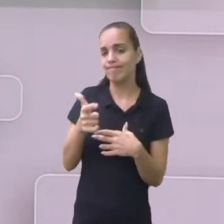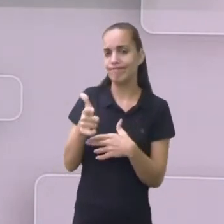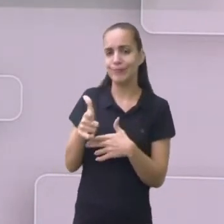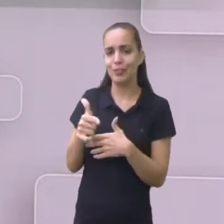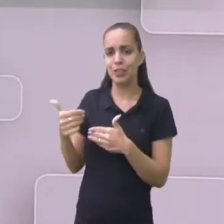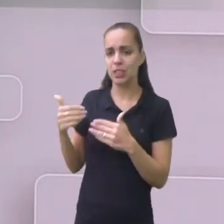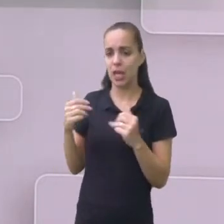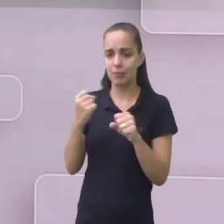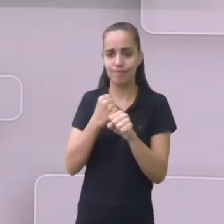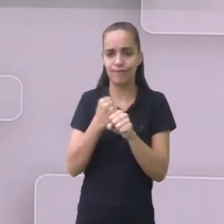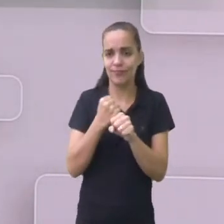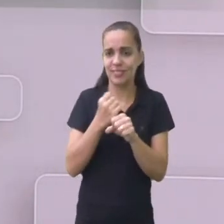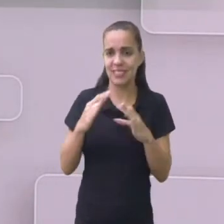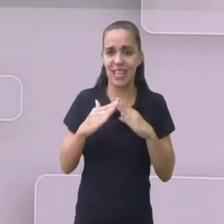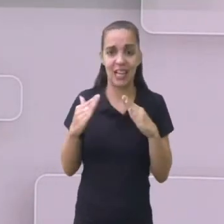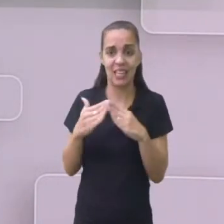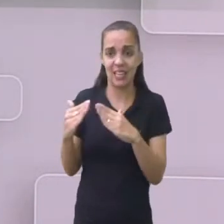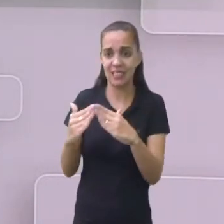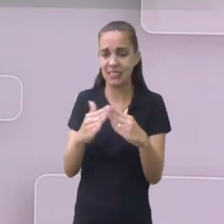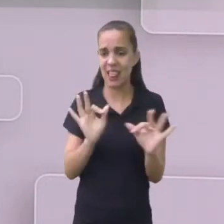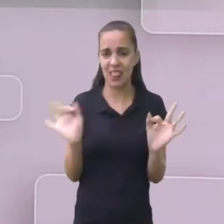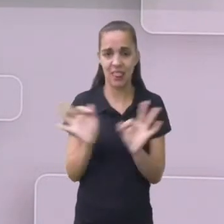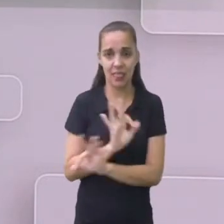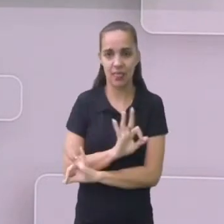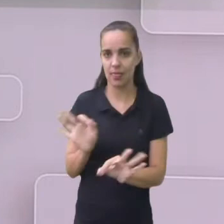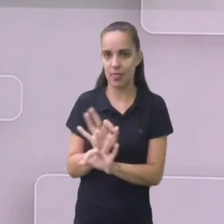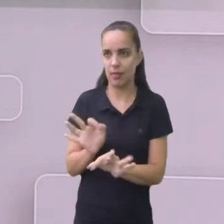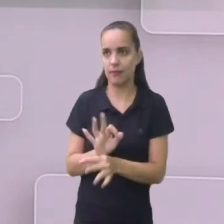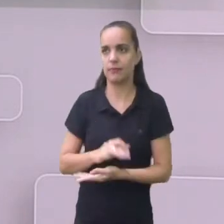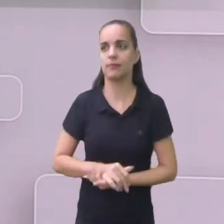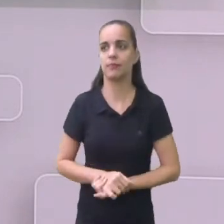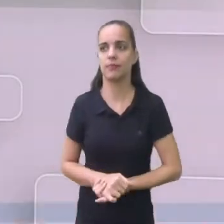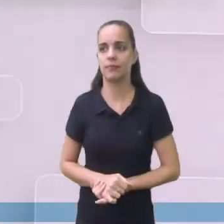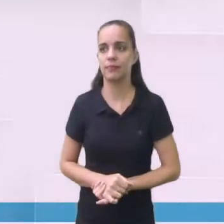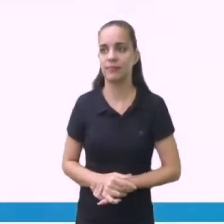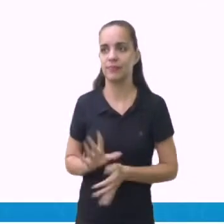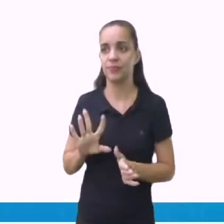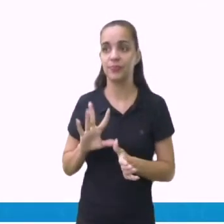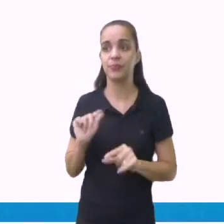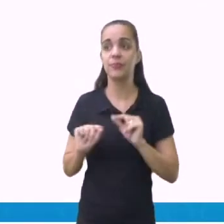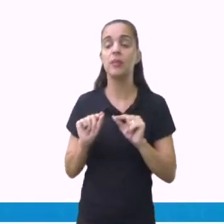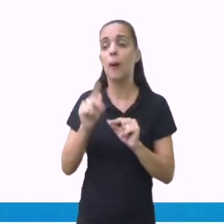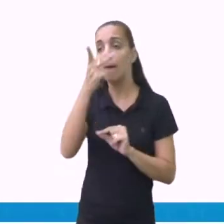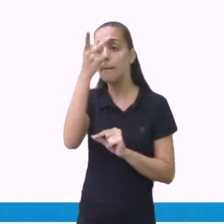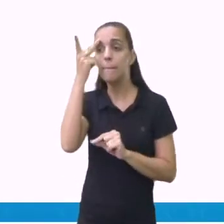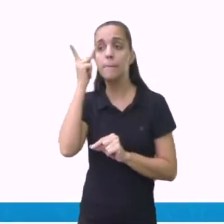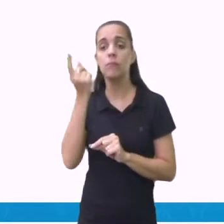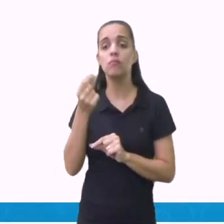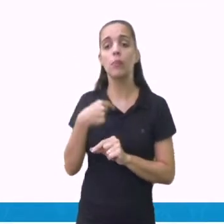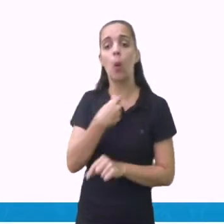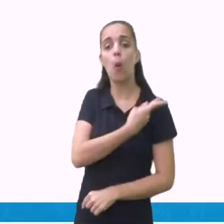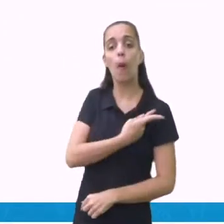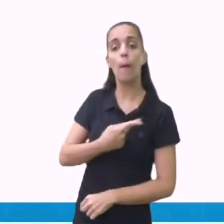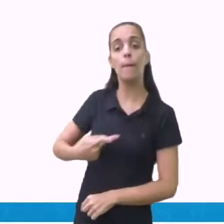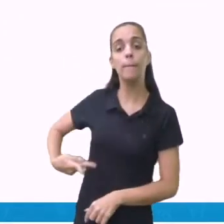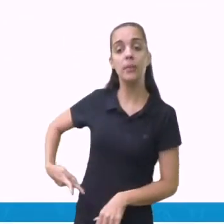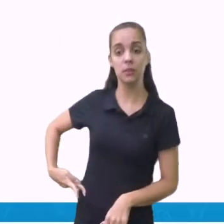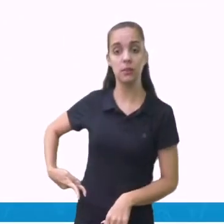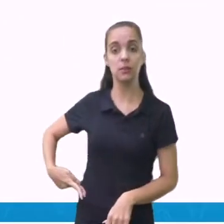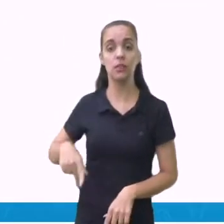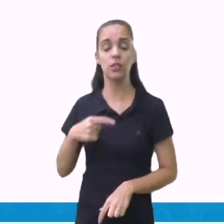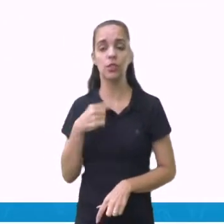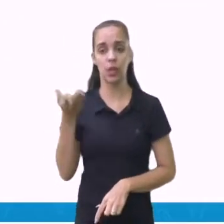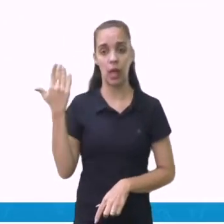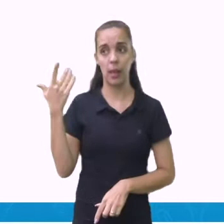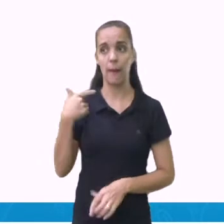do quadrante que foi separado para Brasília. E aí, quem foi o presidente da época